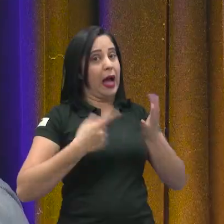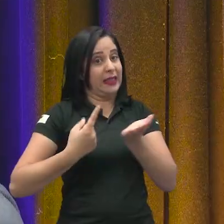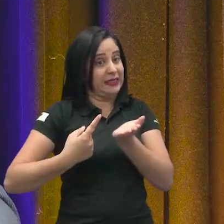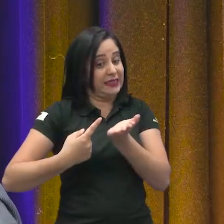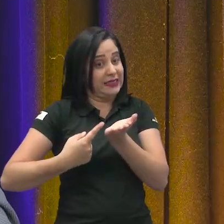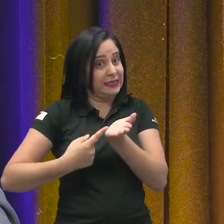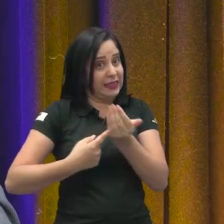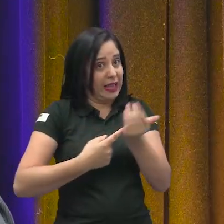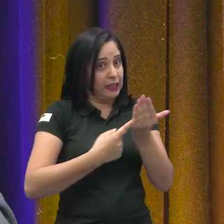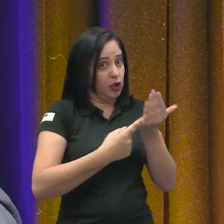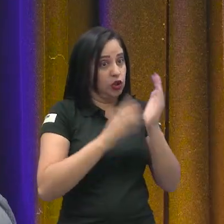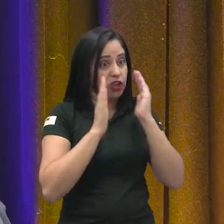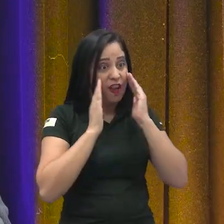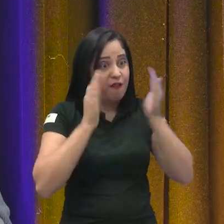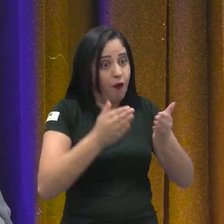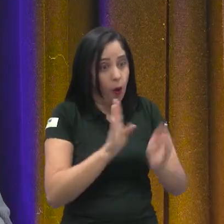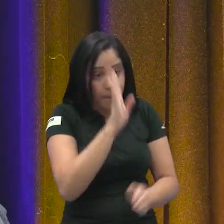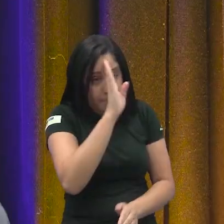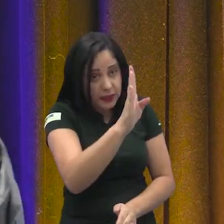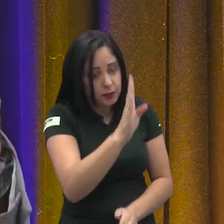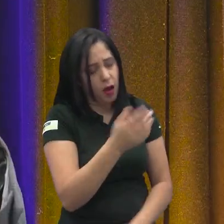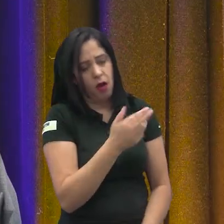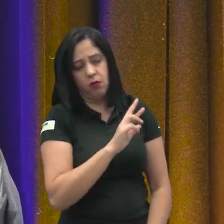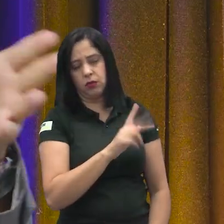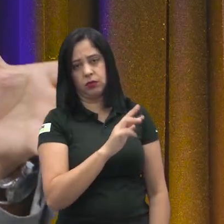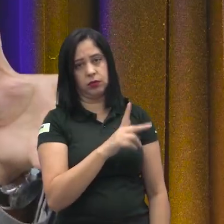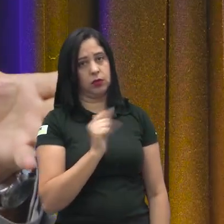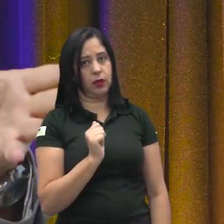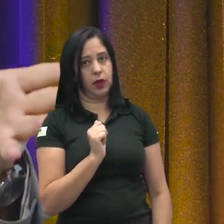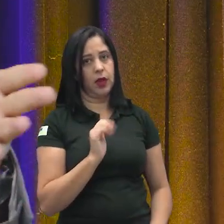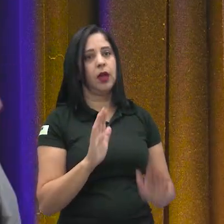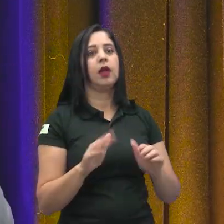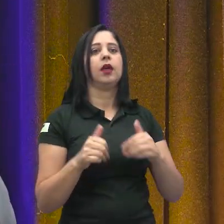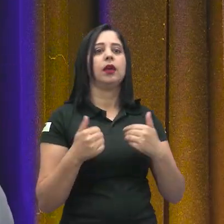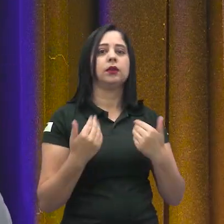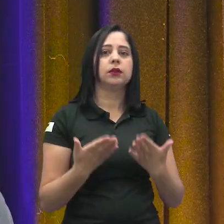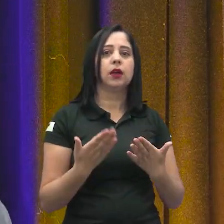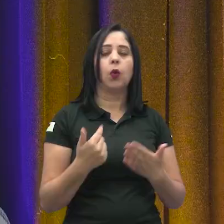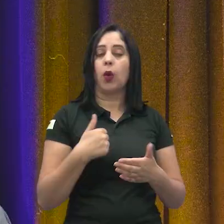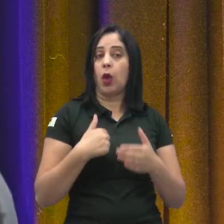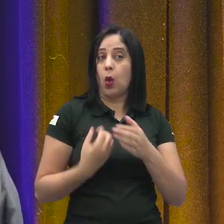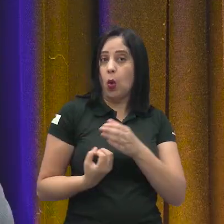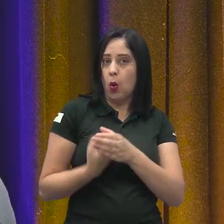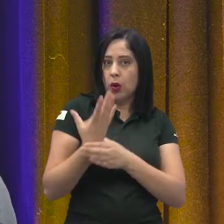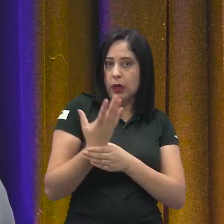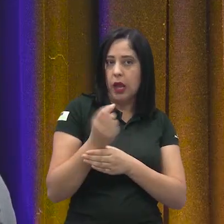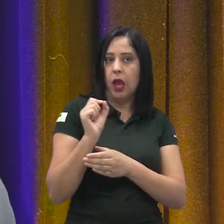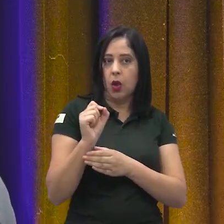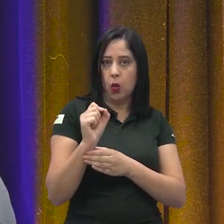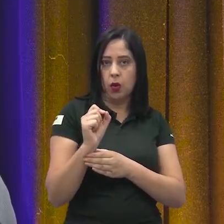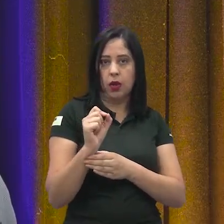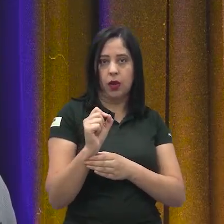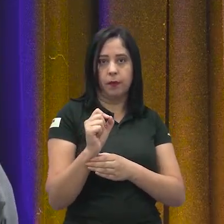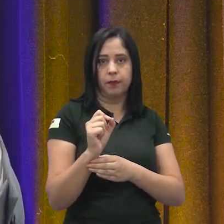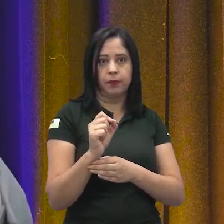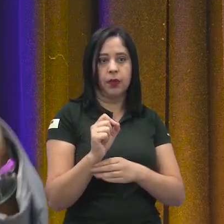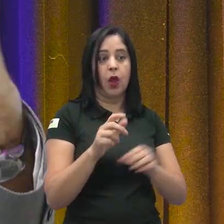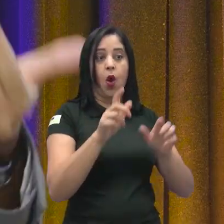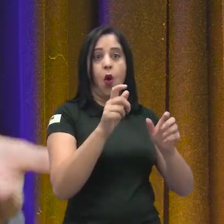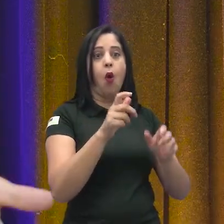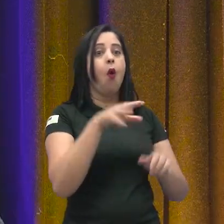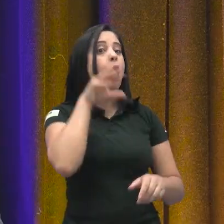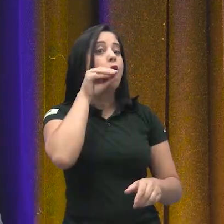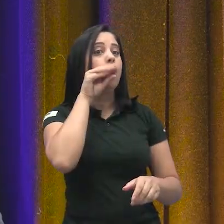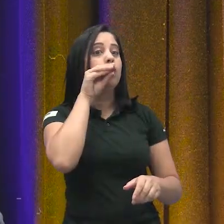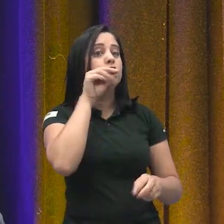questão que agrega. Então a gente criou lá o InovaLog. Todo ano cria-se duplas e trios e eles